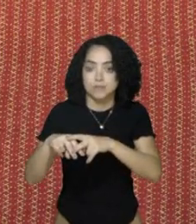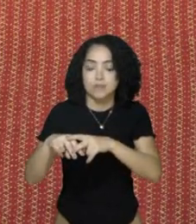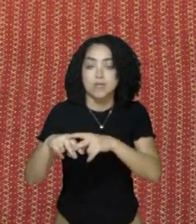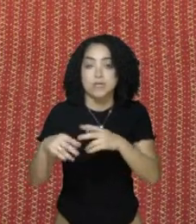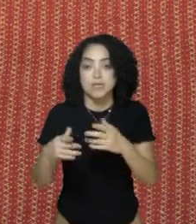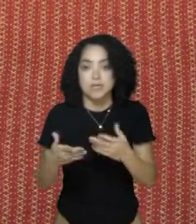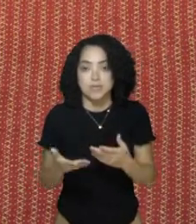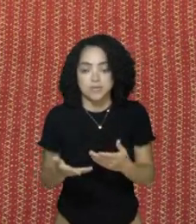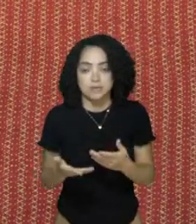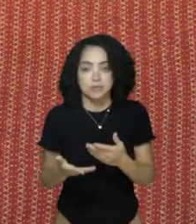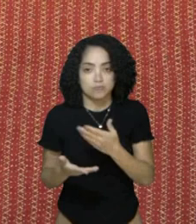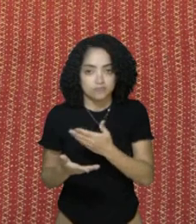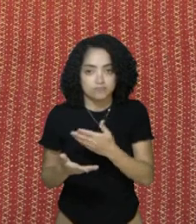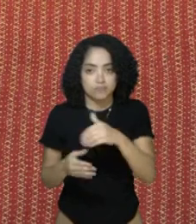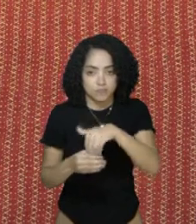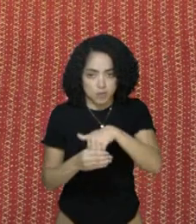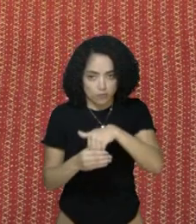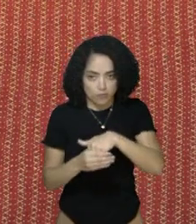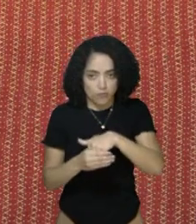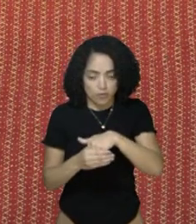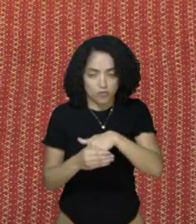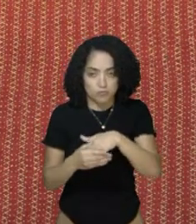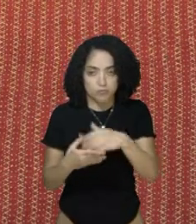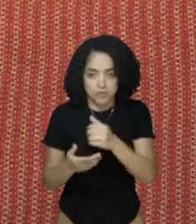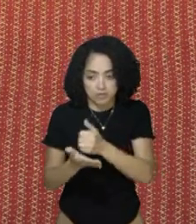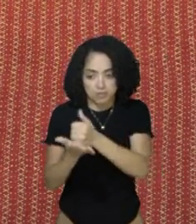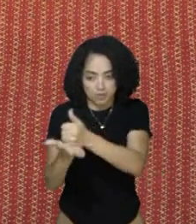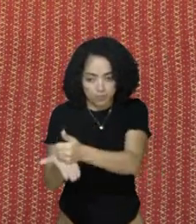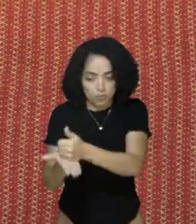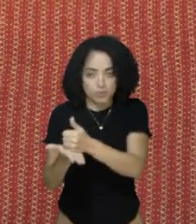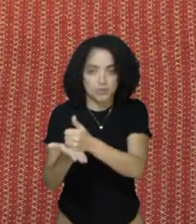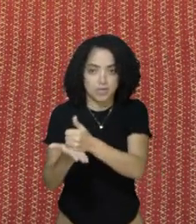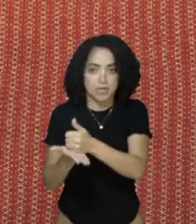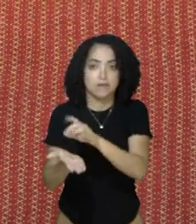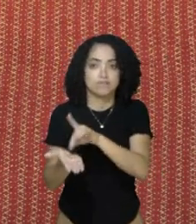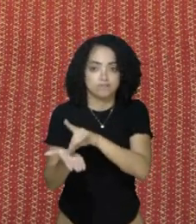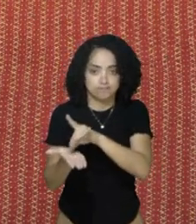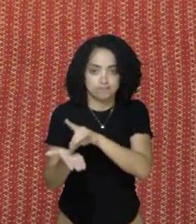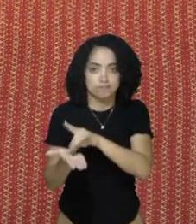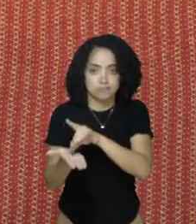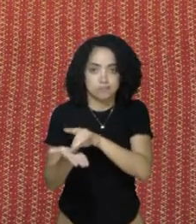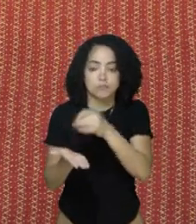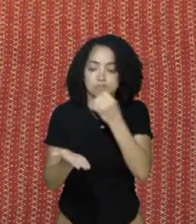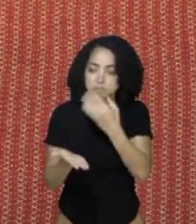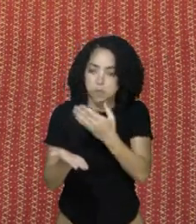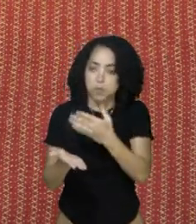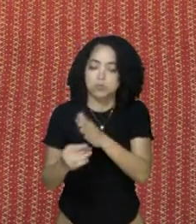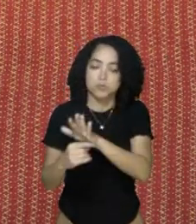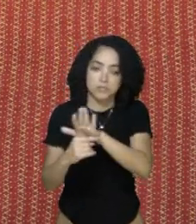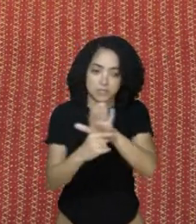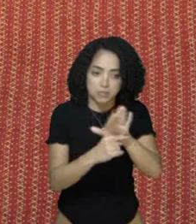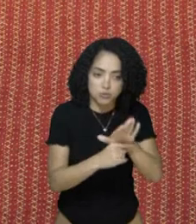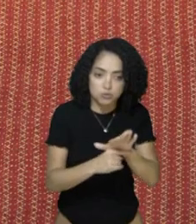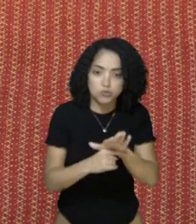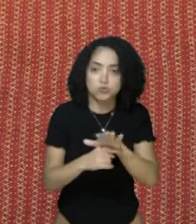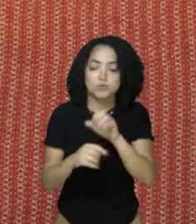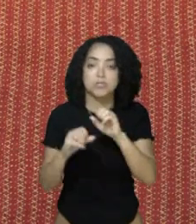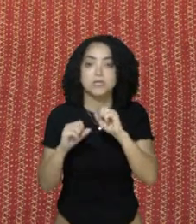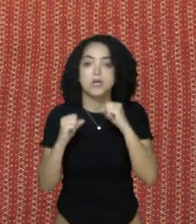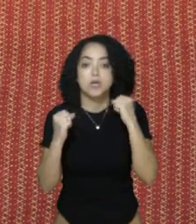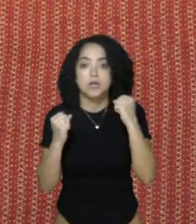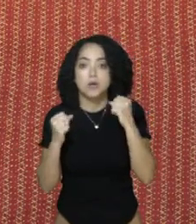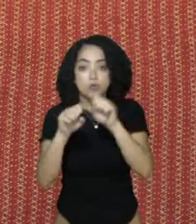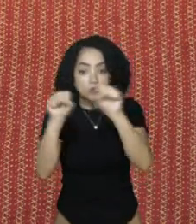faço meu voto para ti, certo? Que tu realmente é um grande colaborador do sistema prisional, é um grande